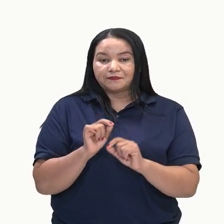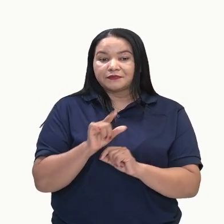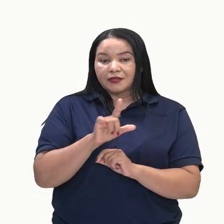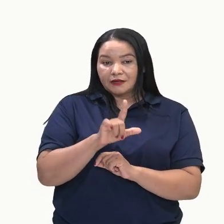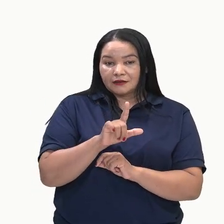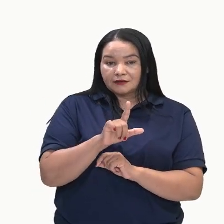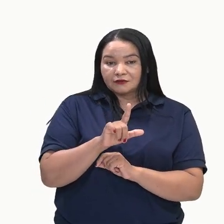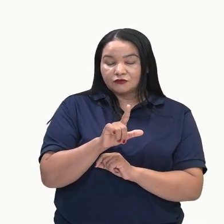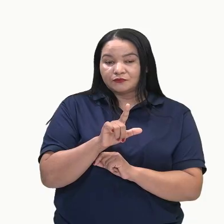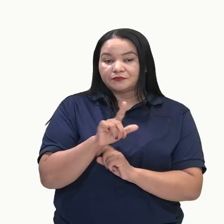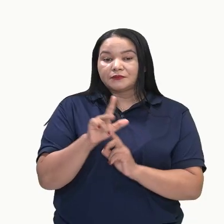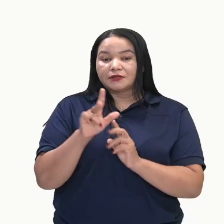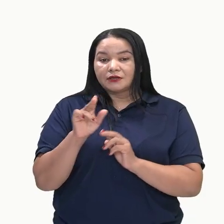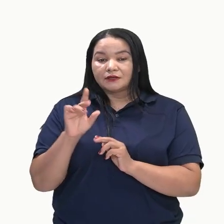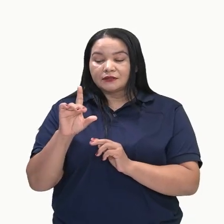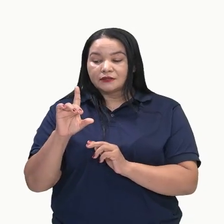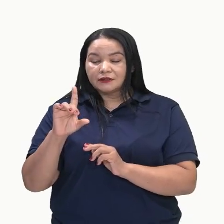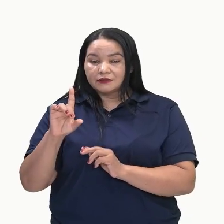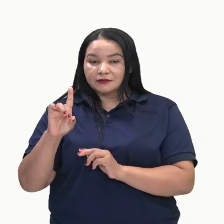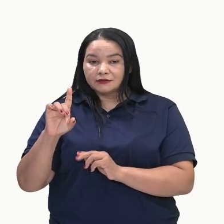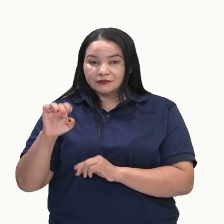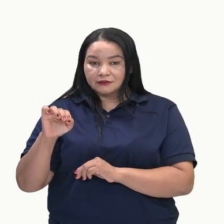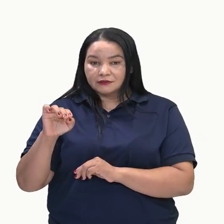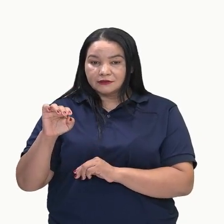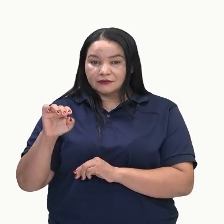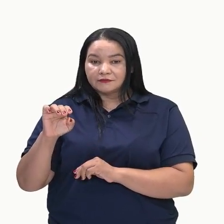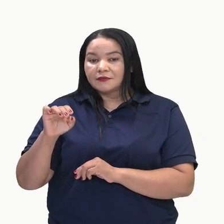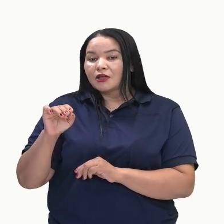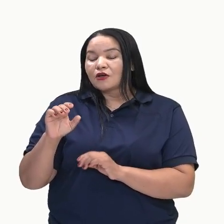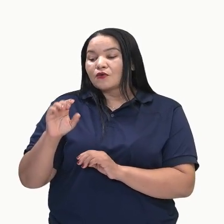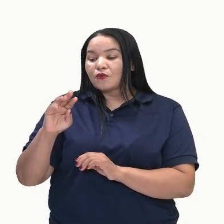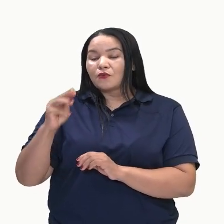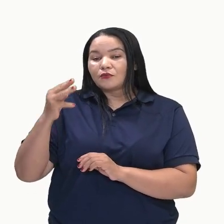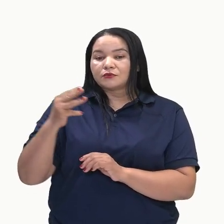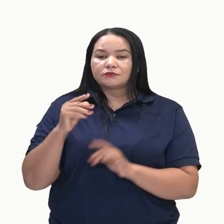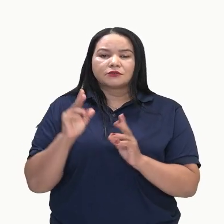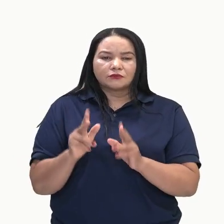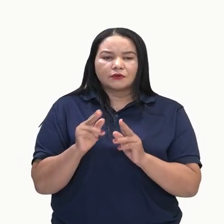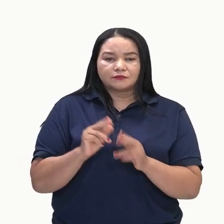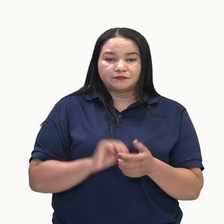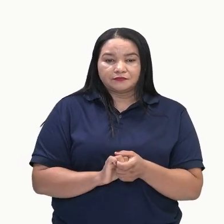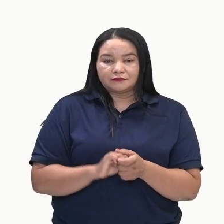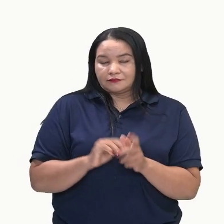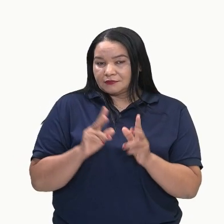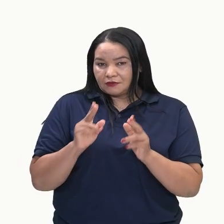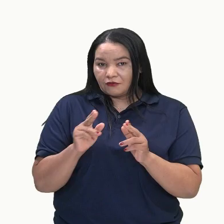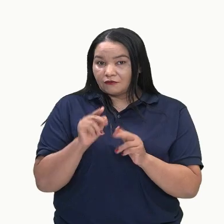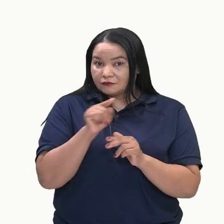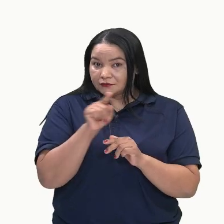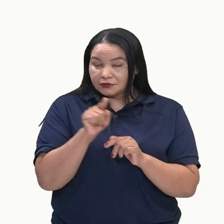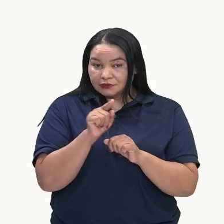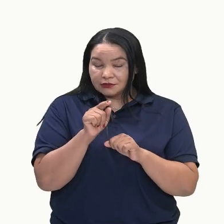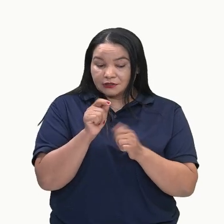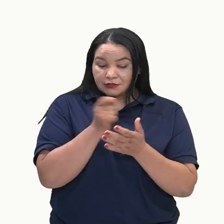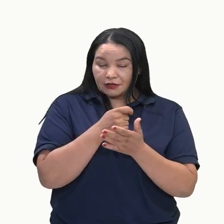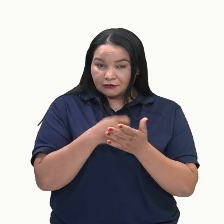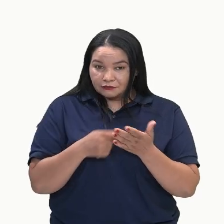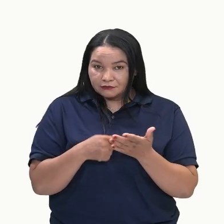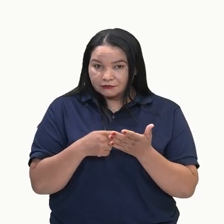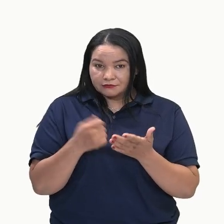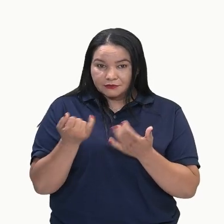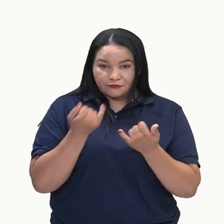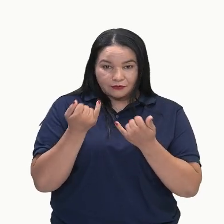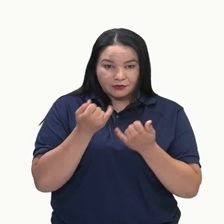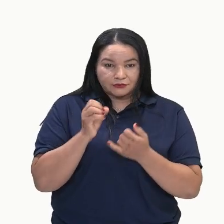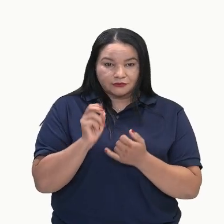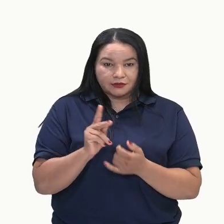decímetro cúbico. 1 litro é igual a 1 decímetro cúbico. Pronto, já guarda essa informação aí. Isso significa